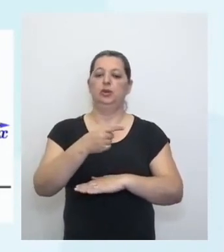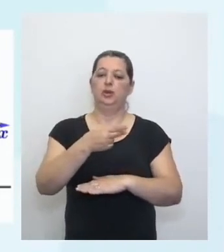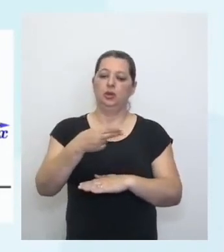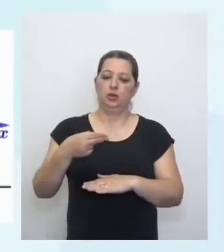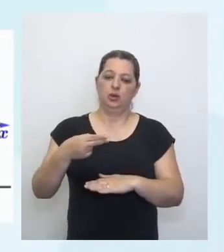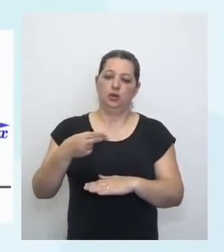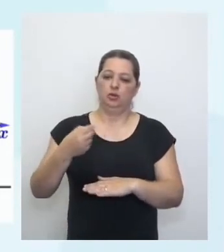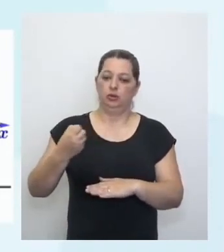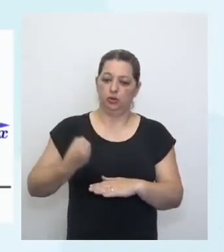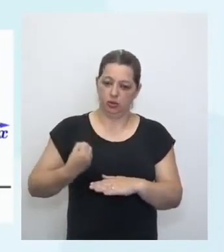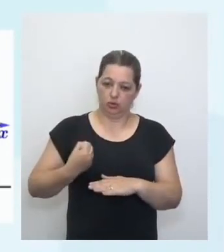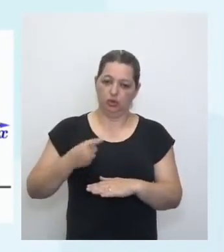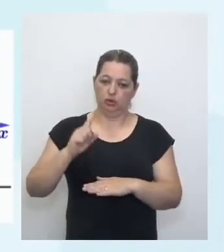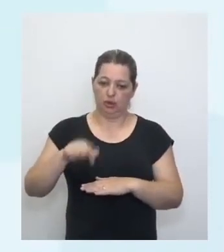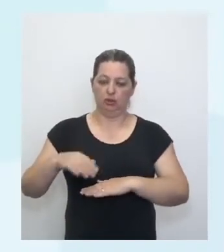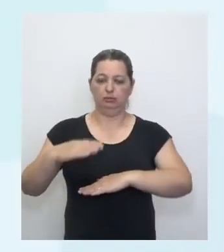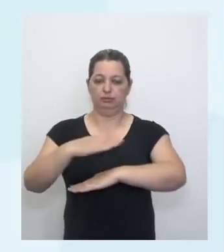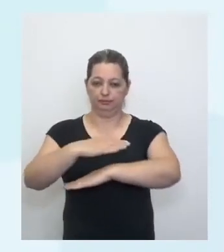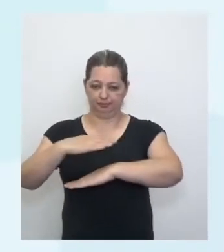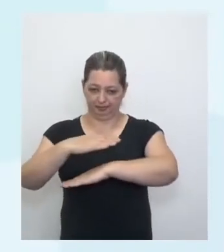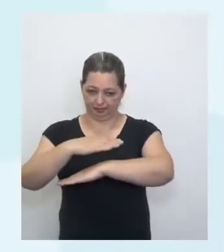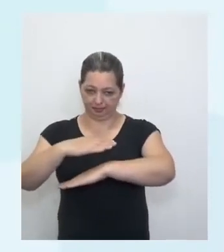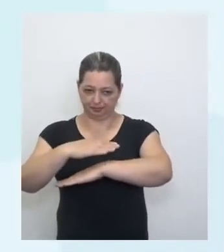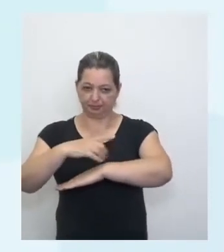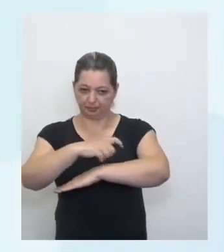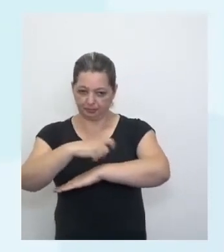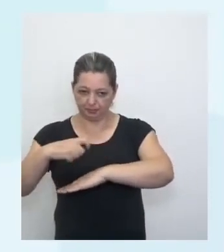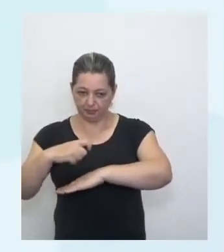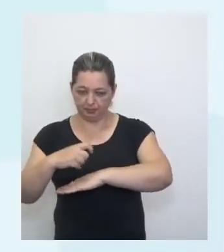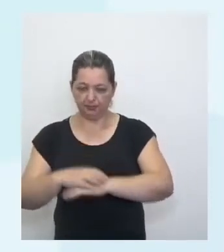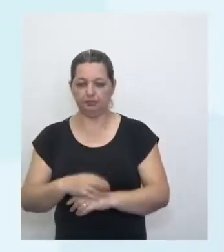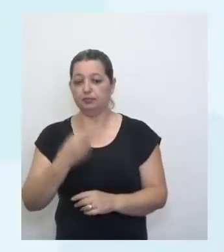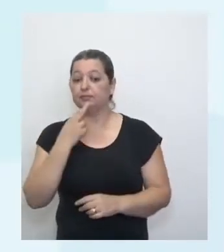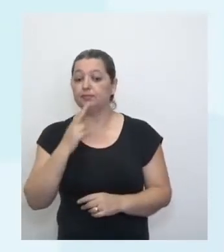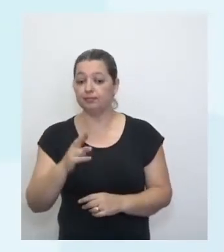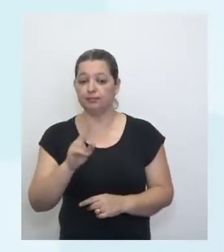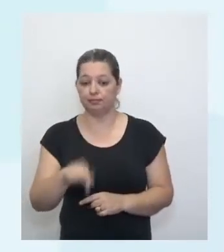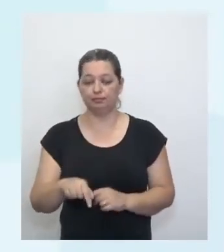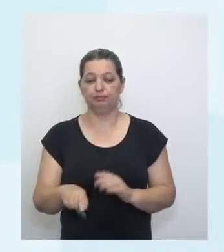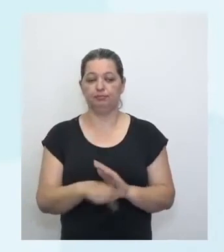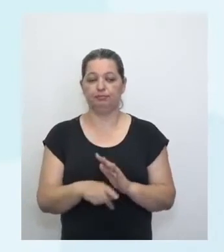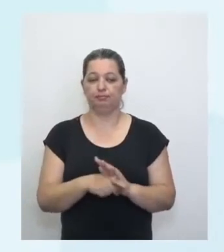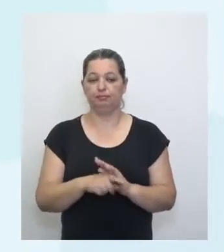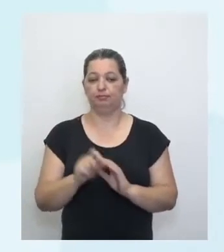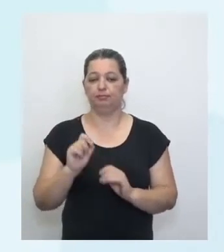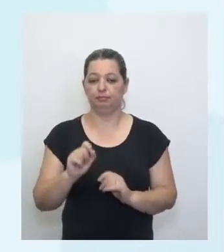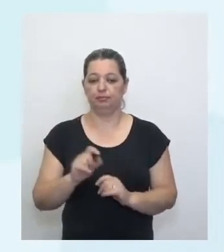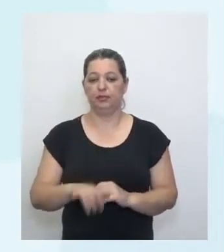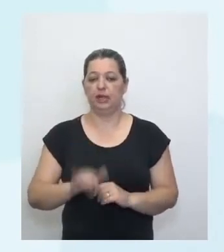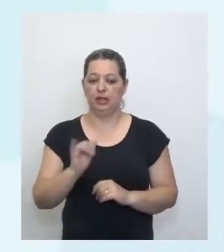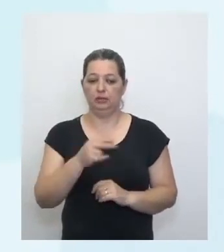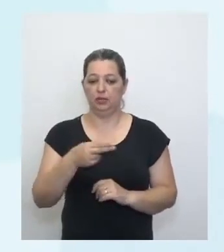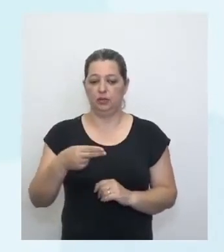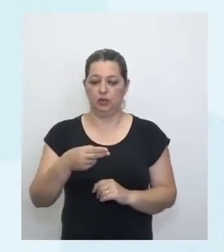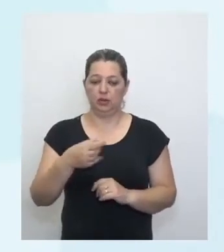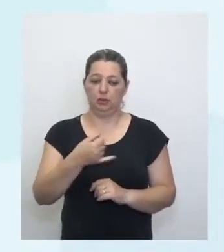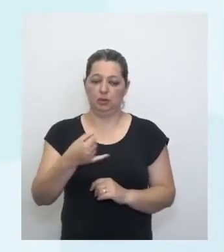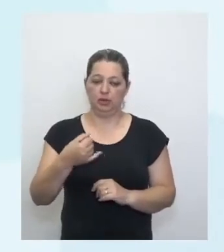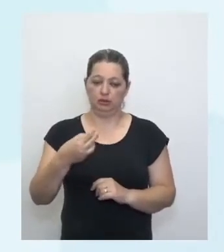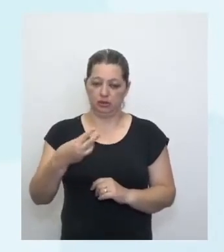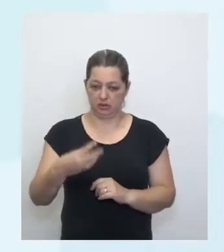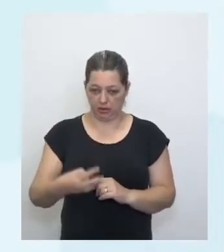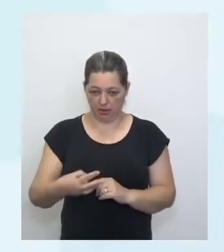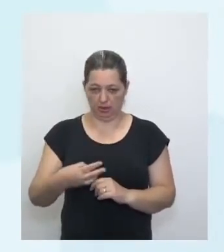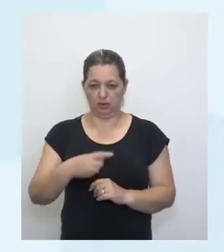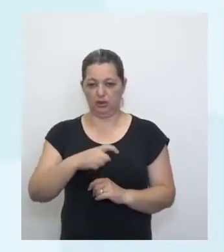ela é paralela ao eixo x. Então, tá aqui a resposta e eu anotei a equação para vocês, ó. Y igual a